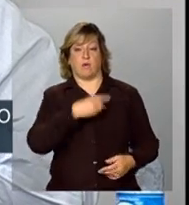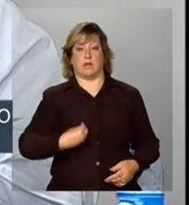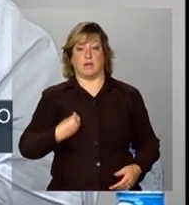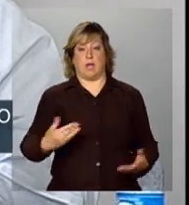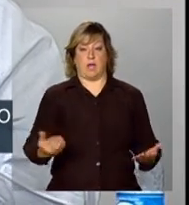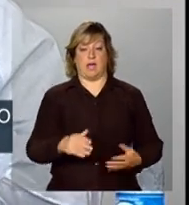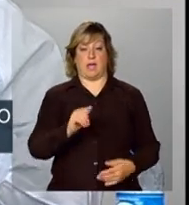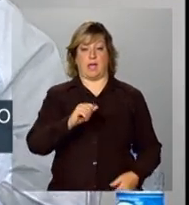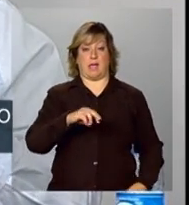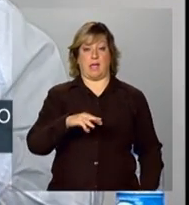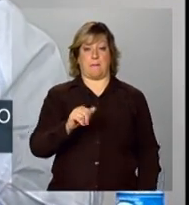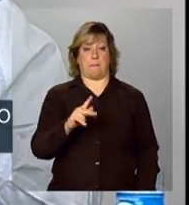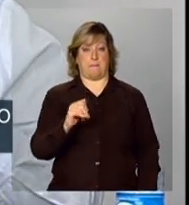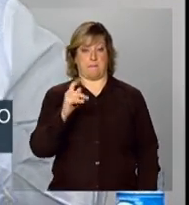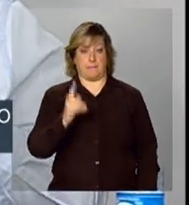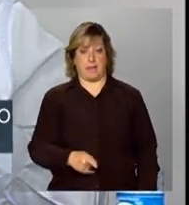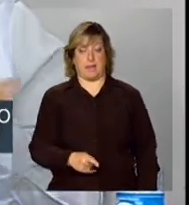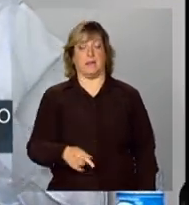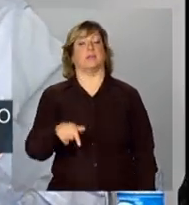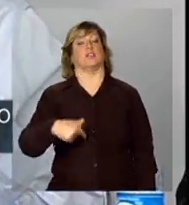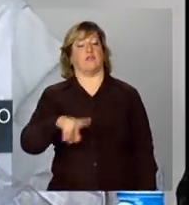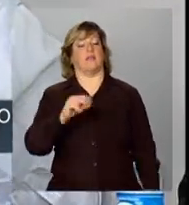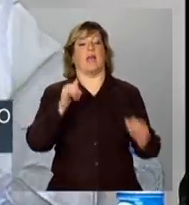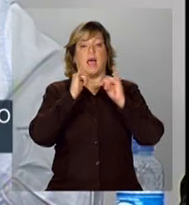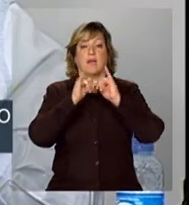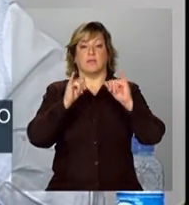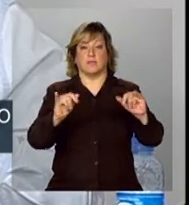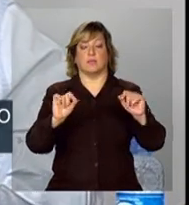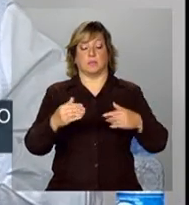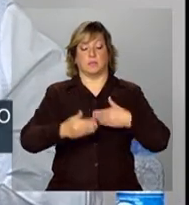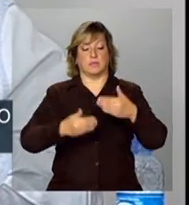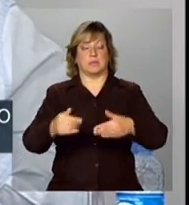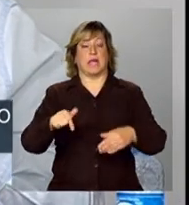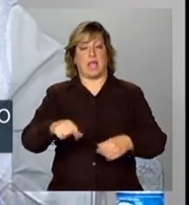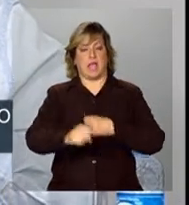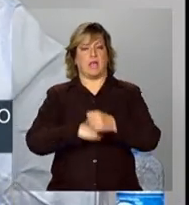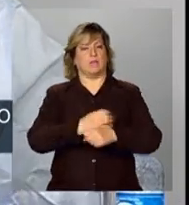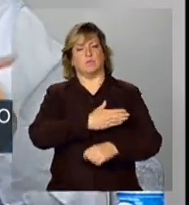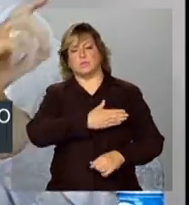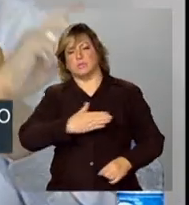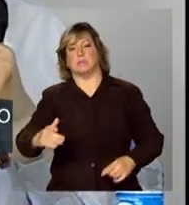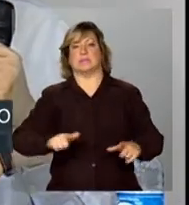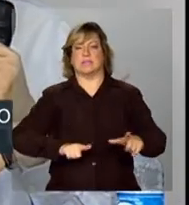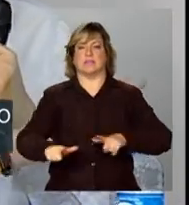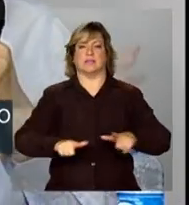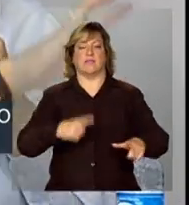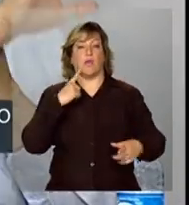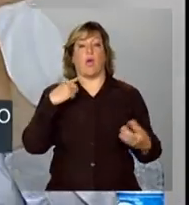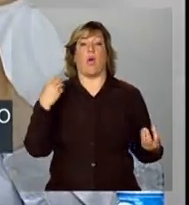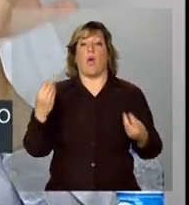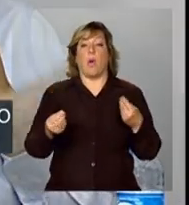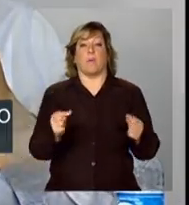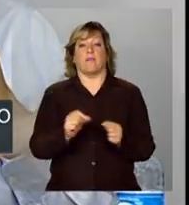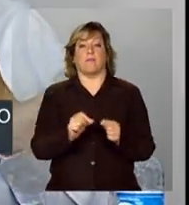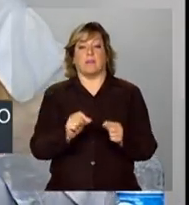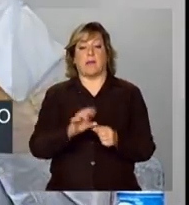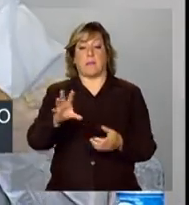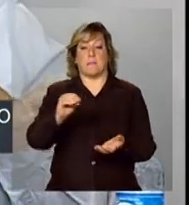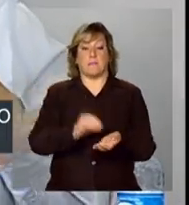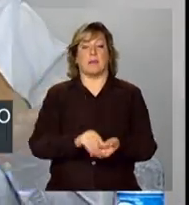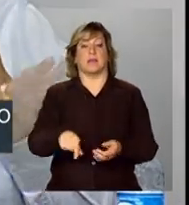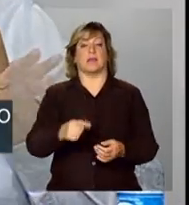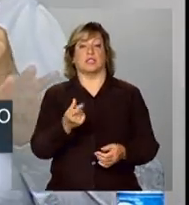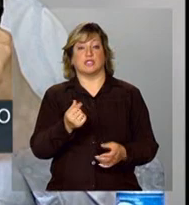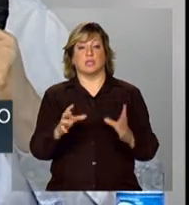no Amapá. Nós vamos anunciar, num processo que nós ficamos esse ano inteiro trabalhando, como que eu faço, como é que eu pego os recursos do Minha Casa